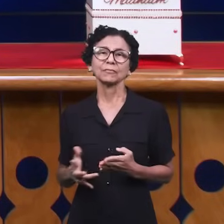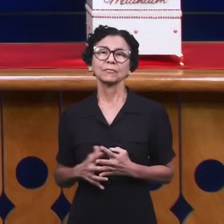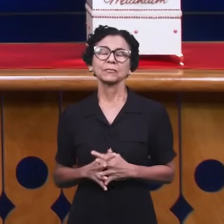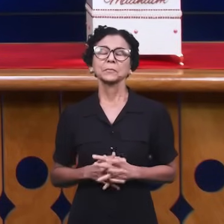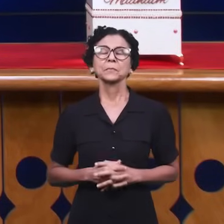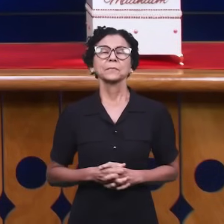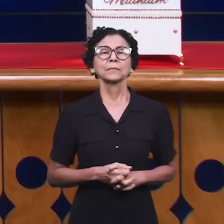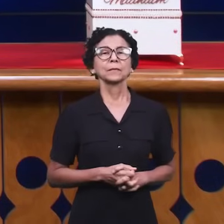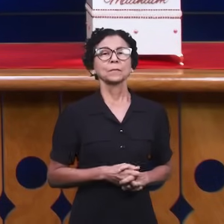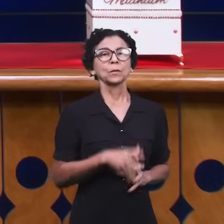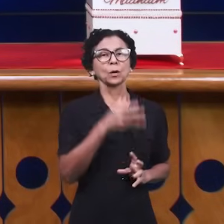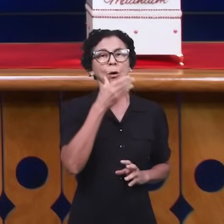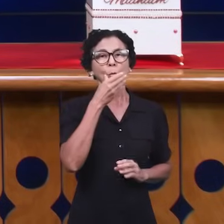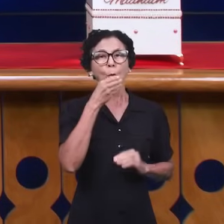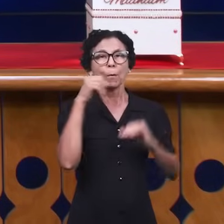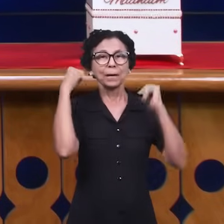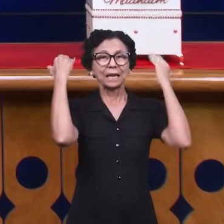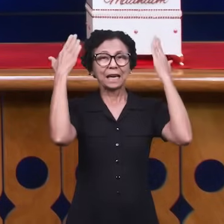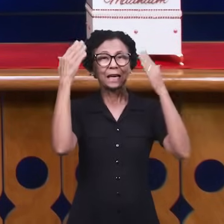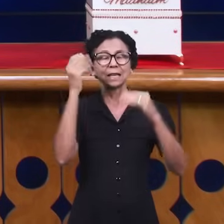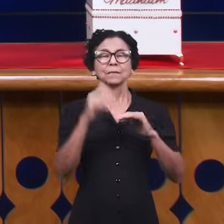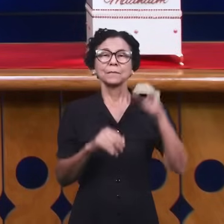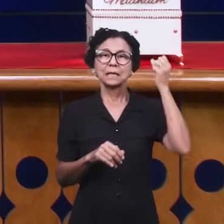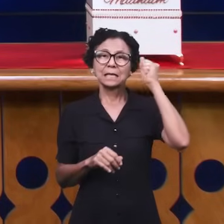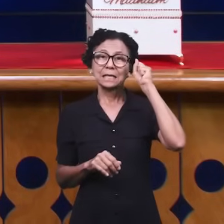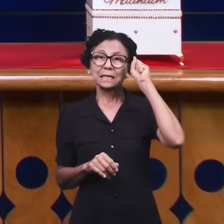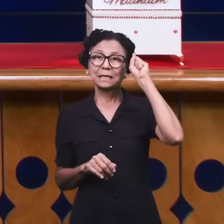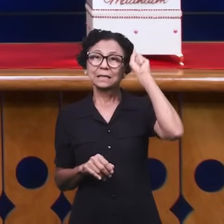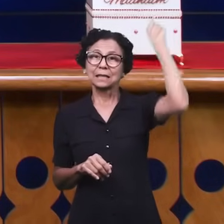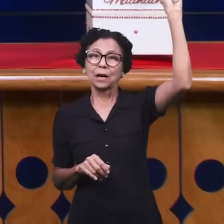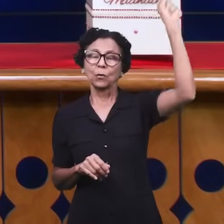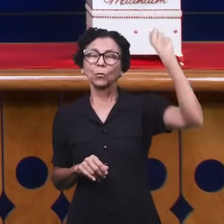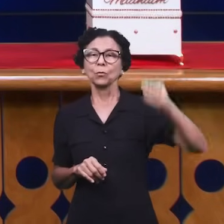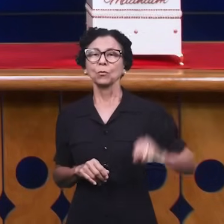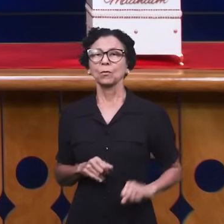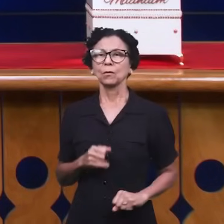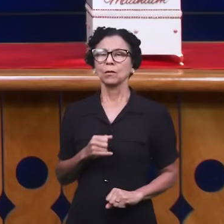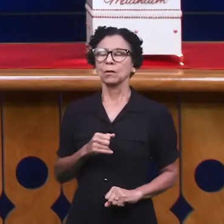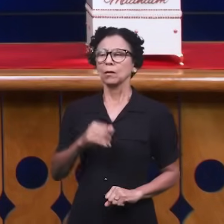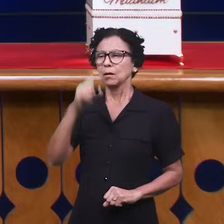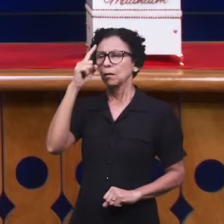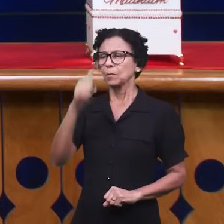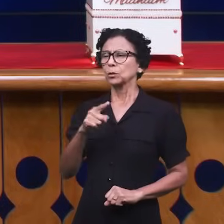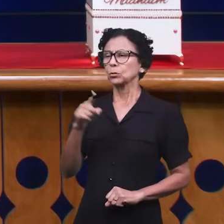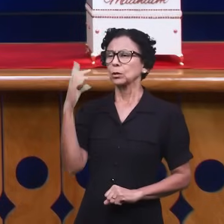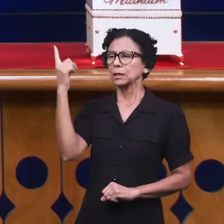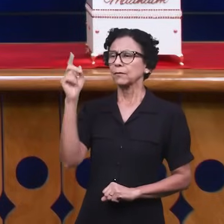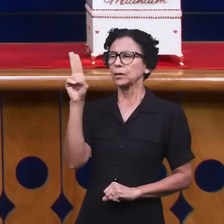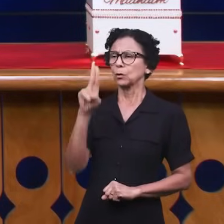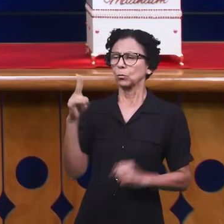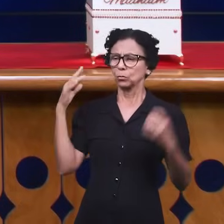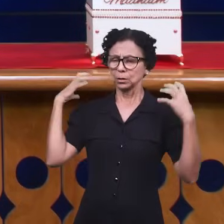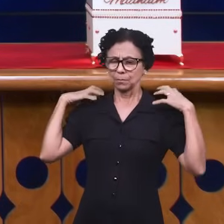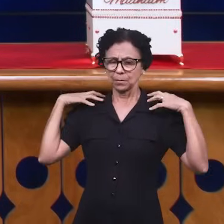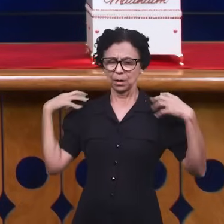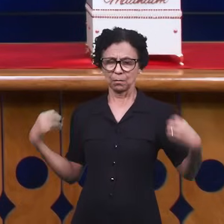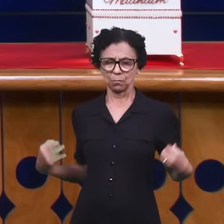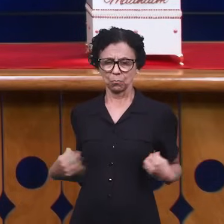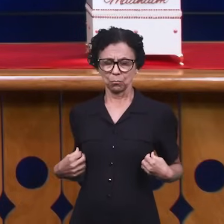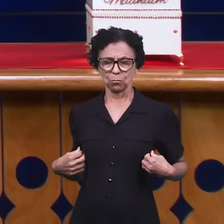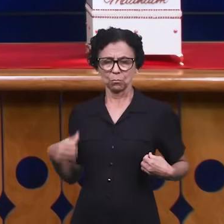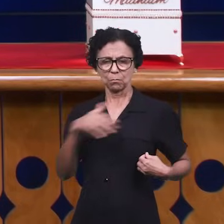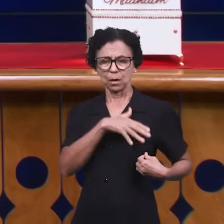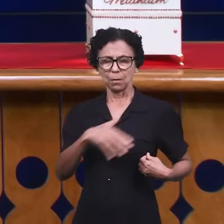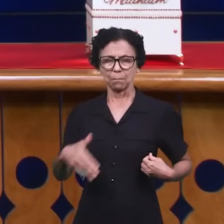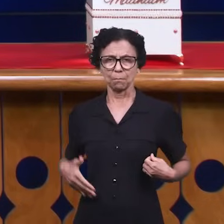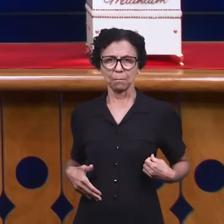ele buscou os seixos. O que, que são os seixos? Buscou as pedras, né, para usar com a sua funda e